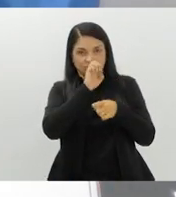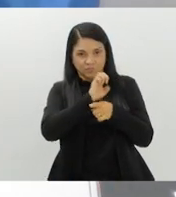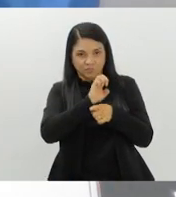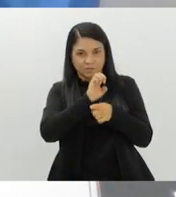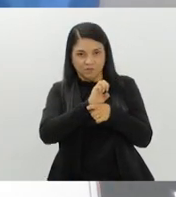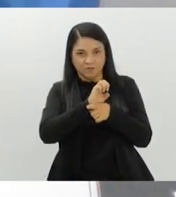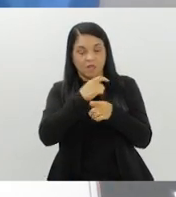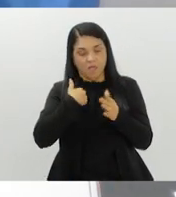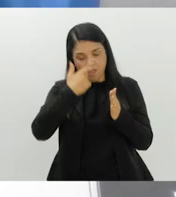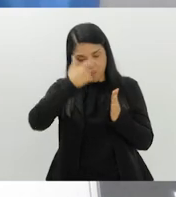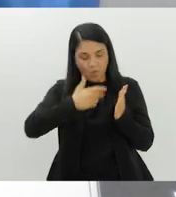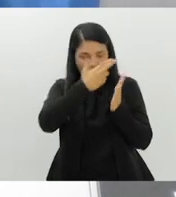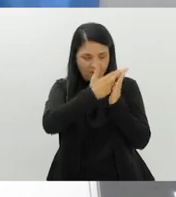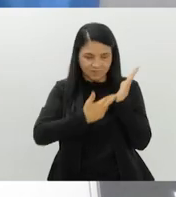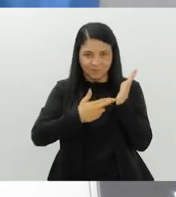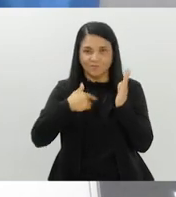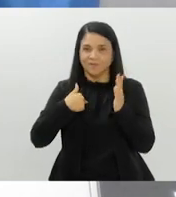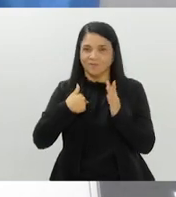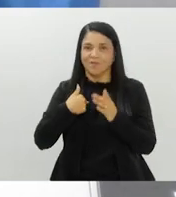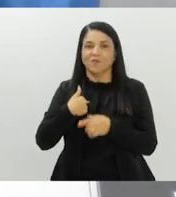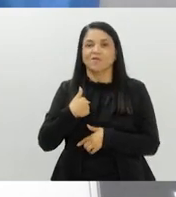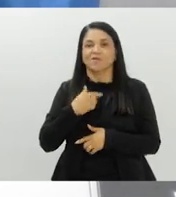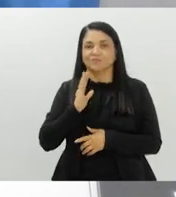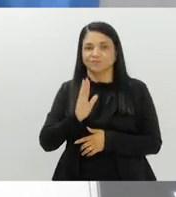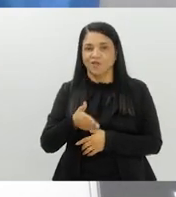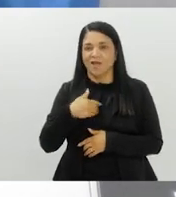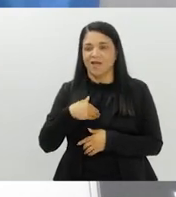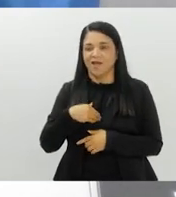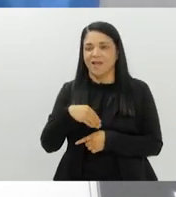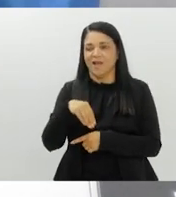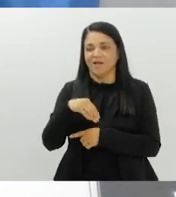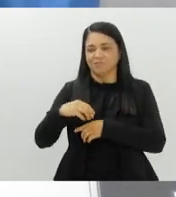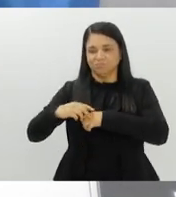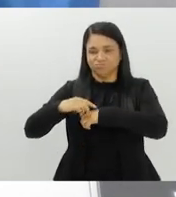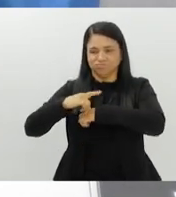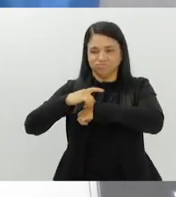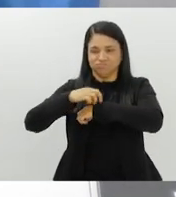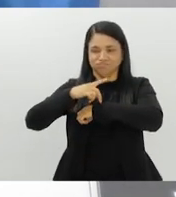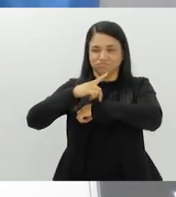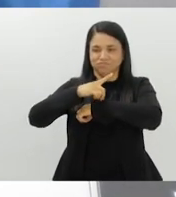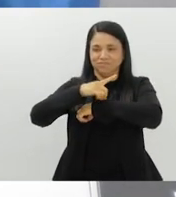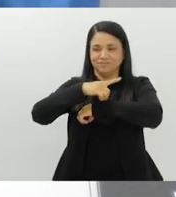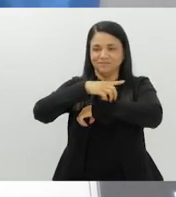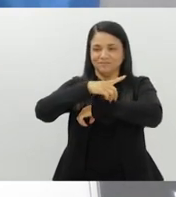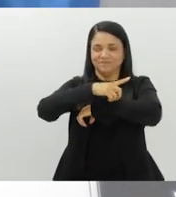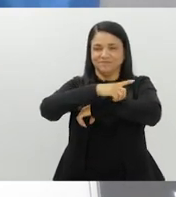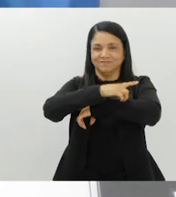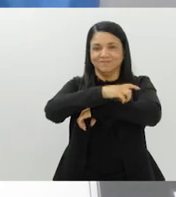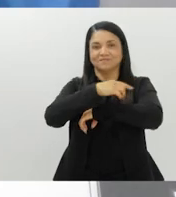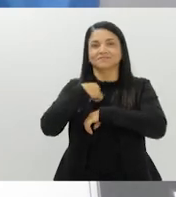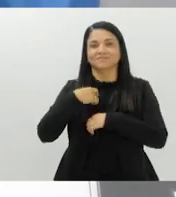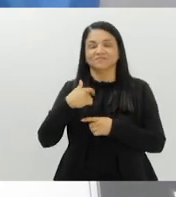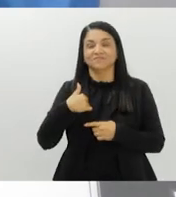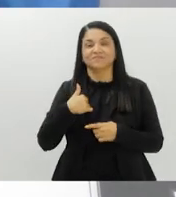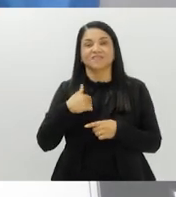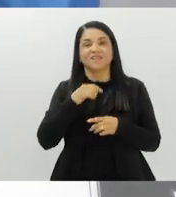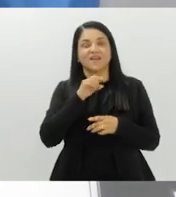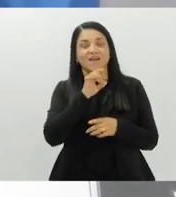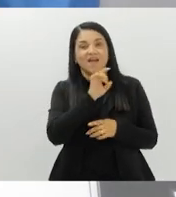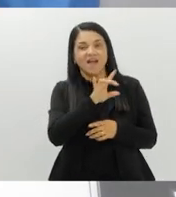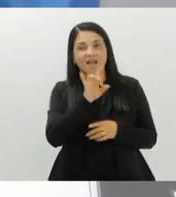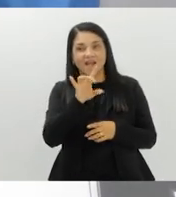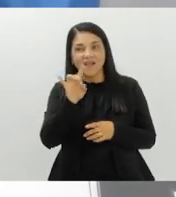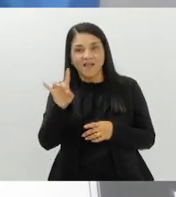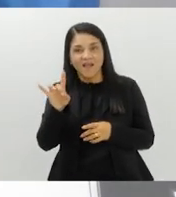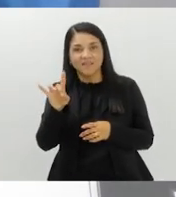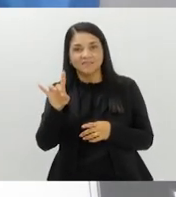são tiranossauros rex aqui. Eu fui relator da Constituição Estadual, nós colocamos que a cada 100 metros tem que